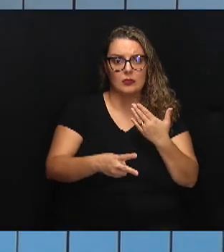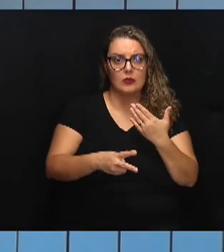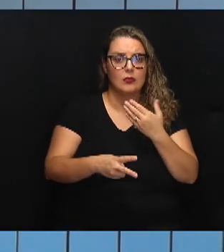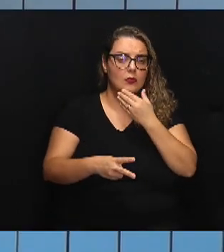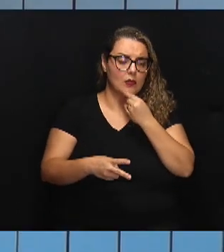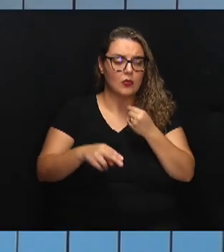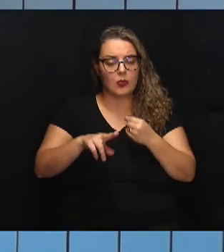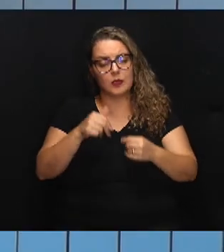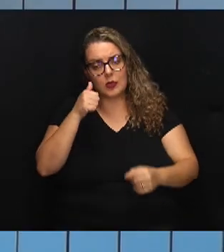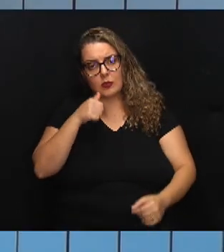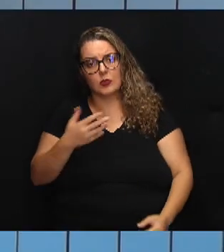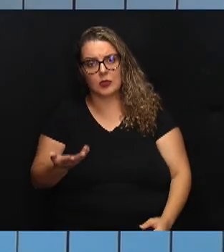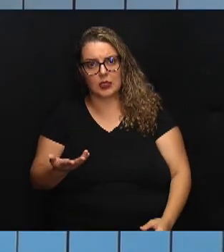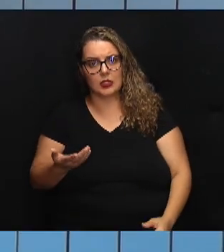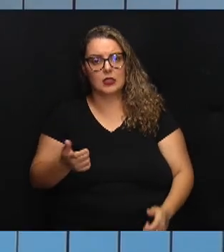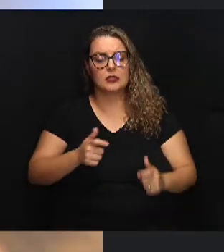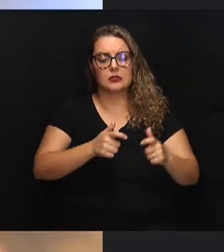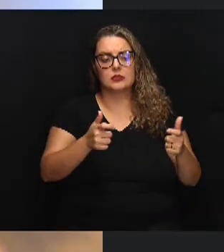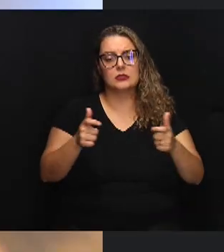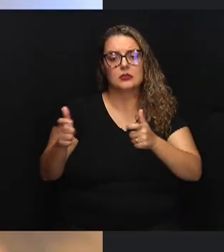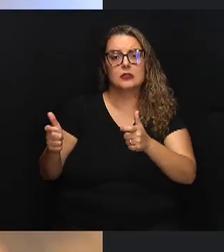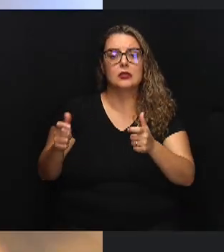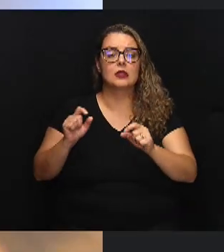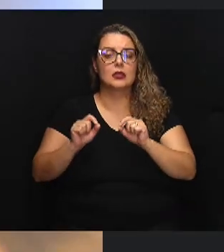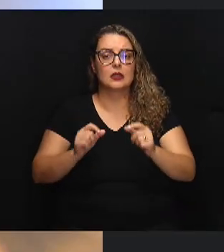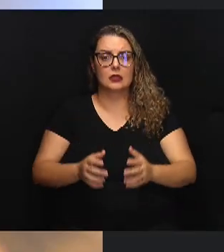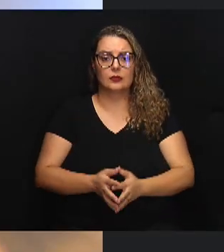ou mulheres?